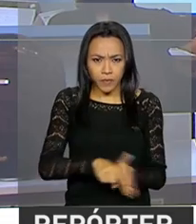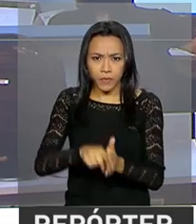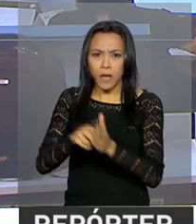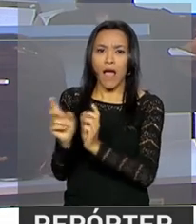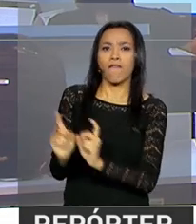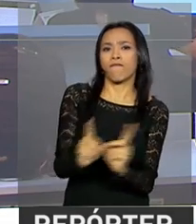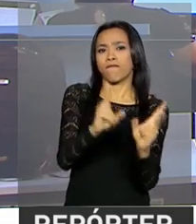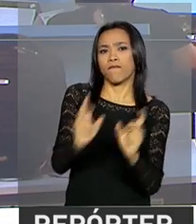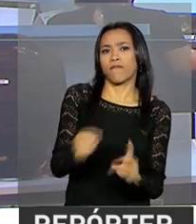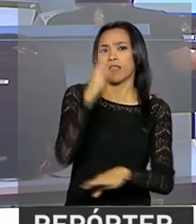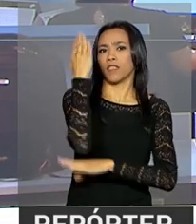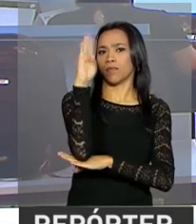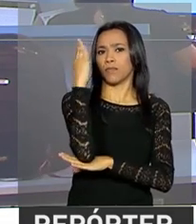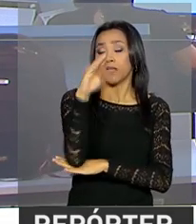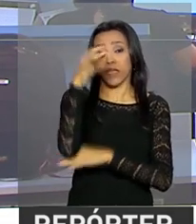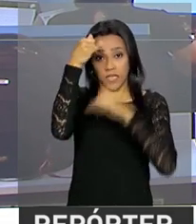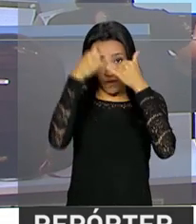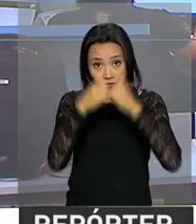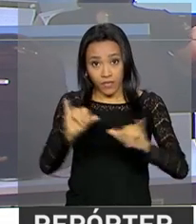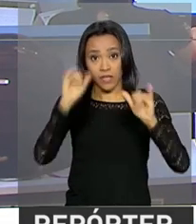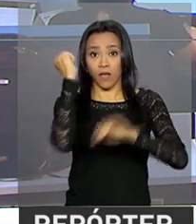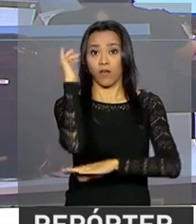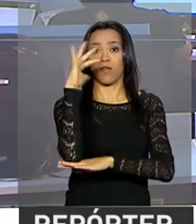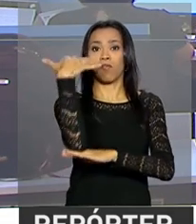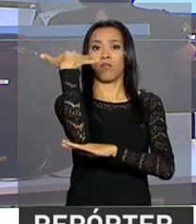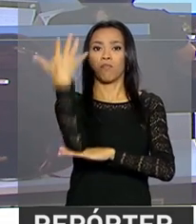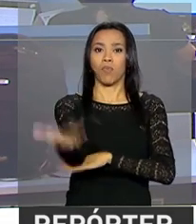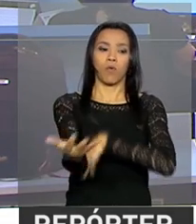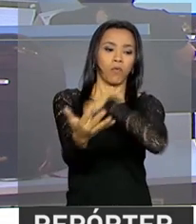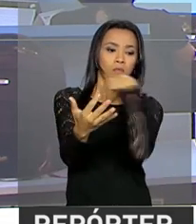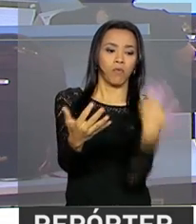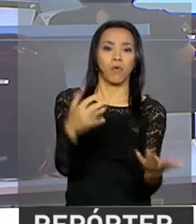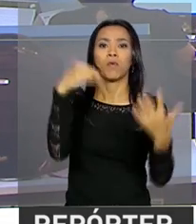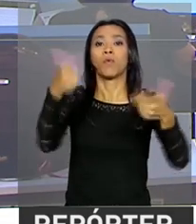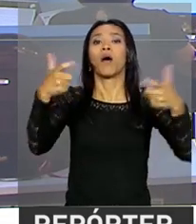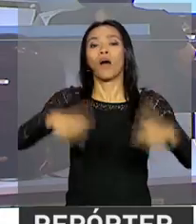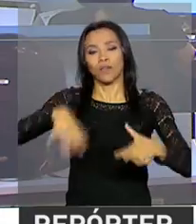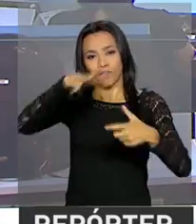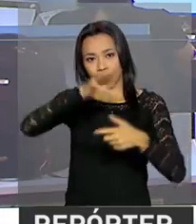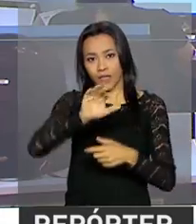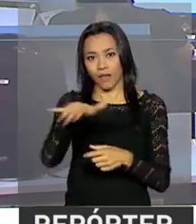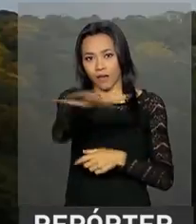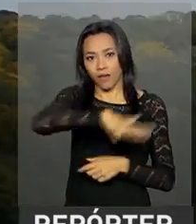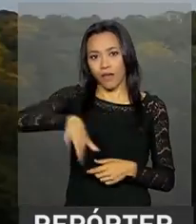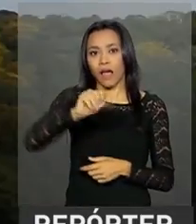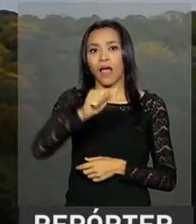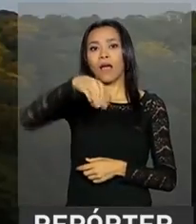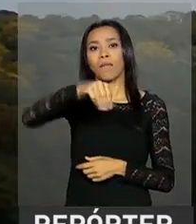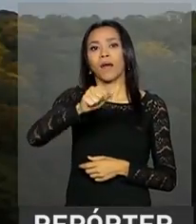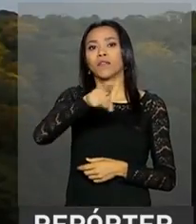fiscalizar o desmatamento da Amazônia. O lançamento foi nesta terça-feira.